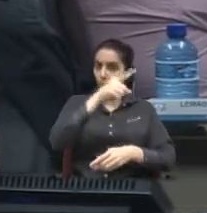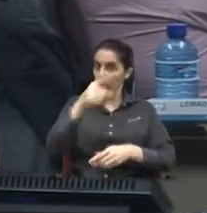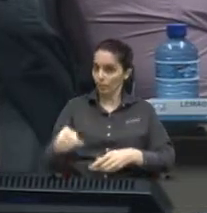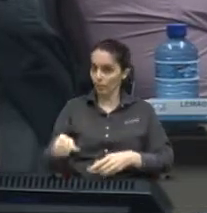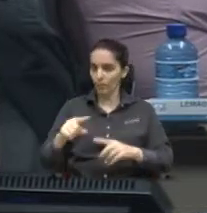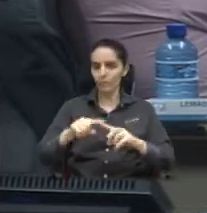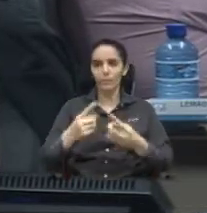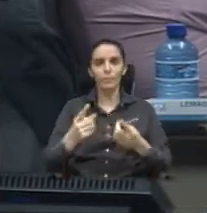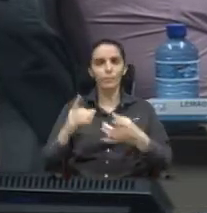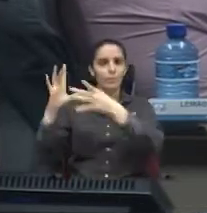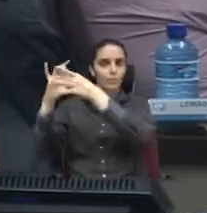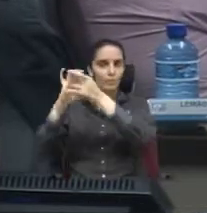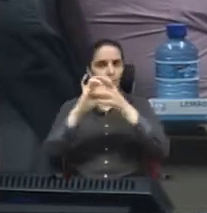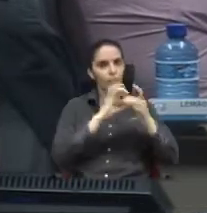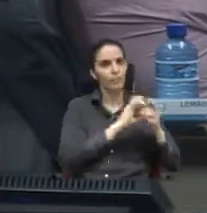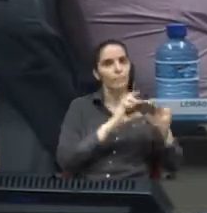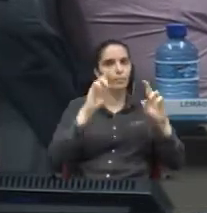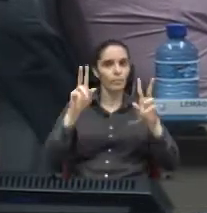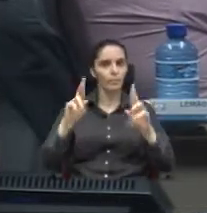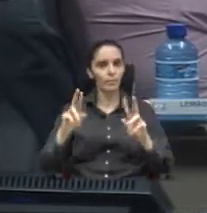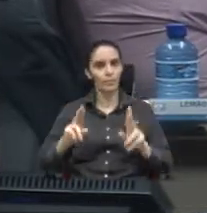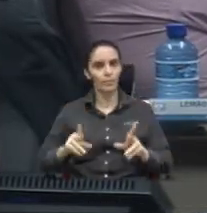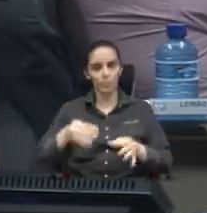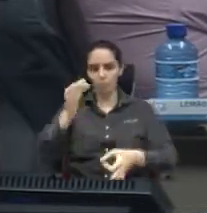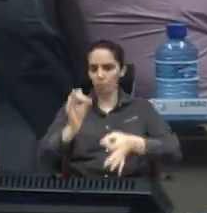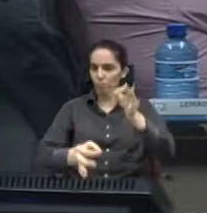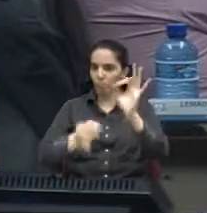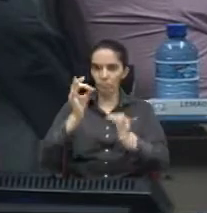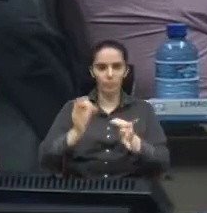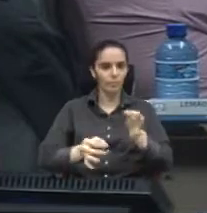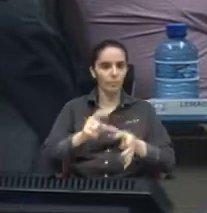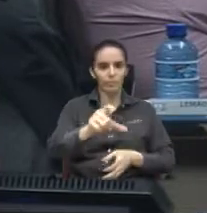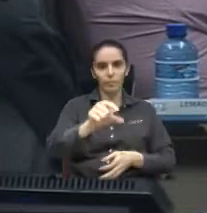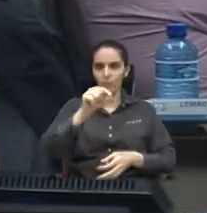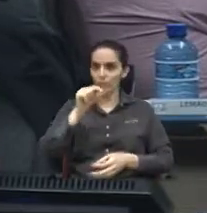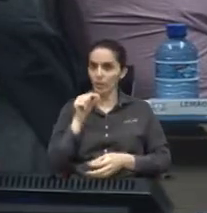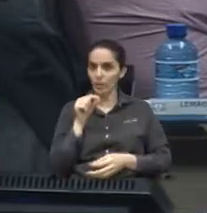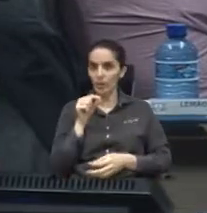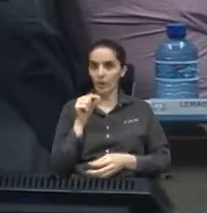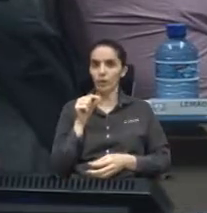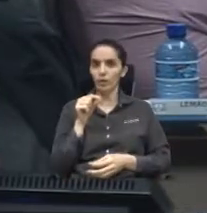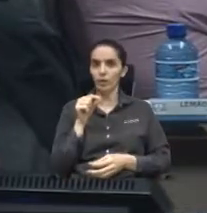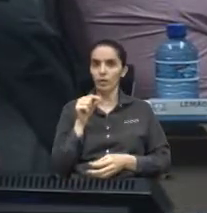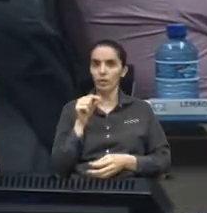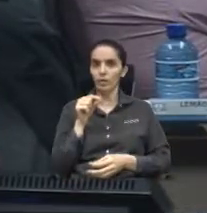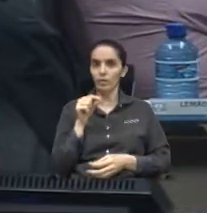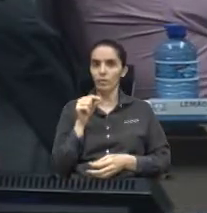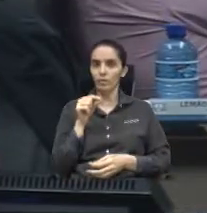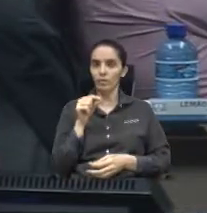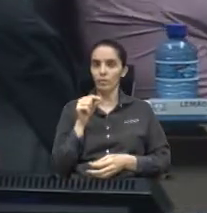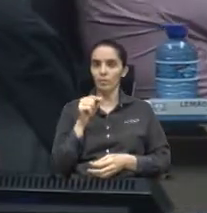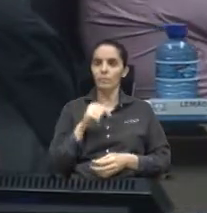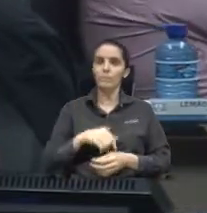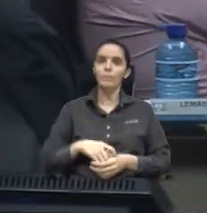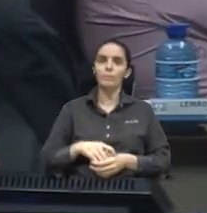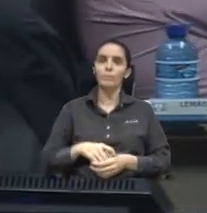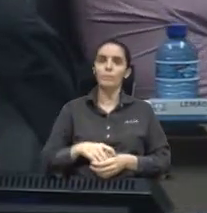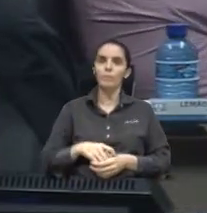diferente, independente da decisão judicial, nós teríamos essa matéria